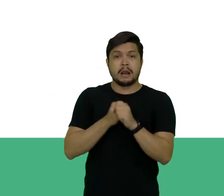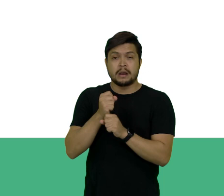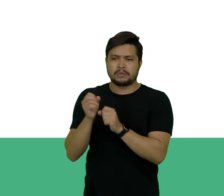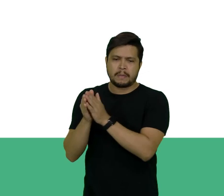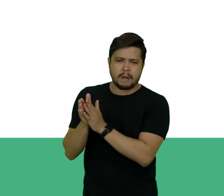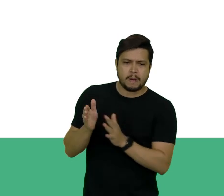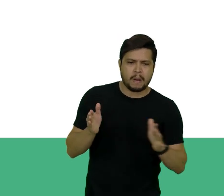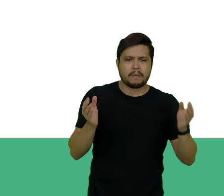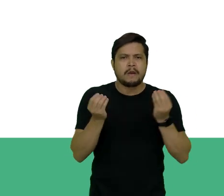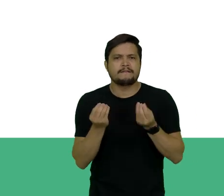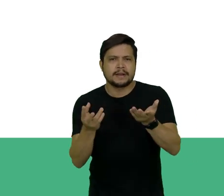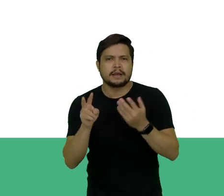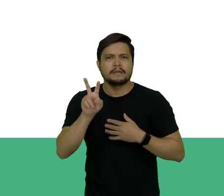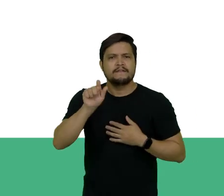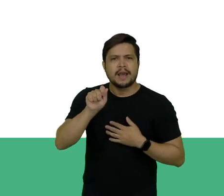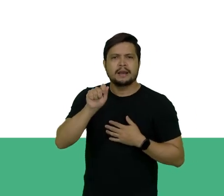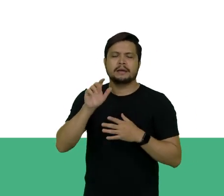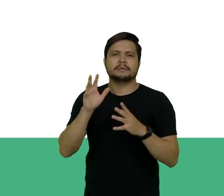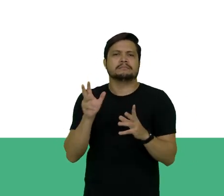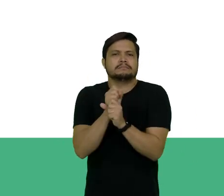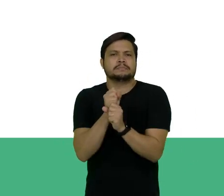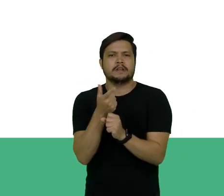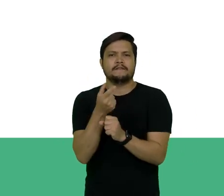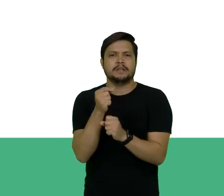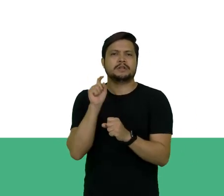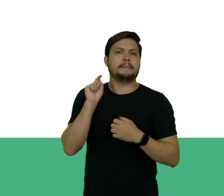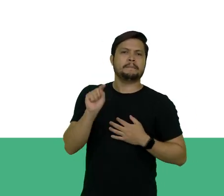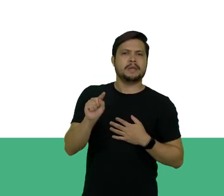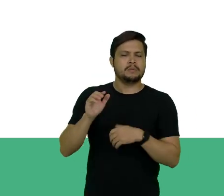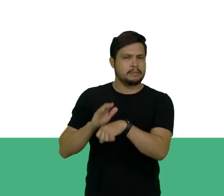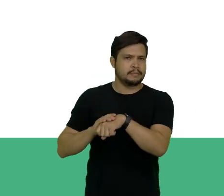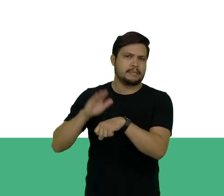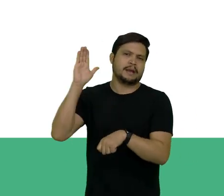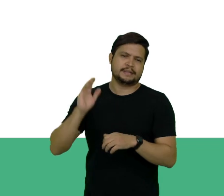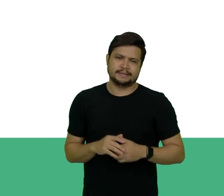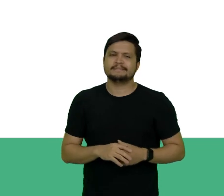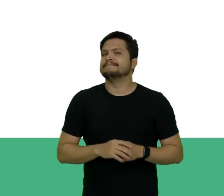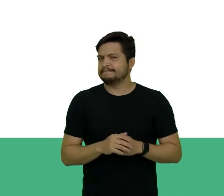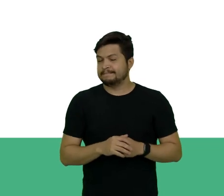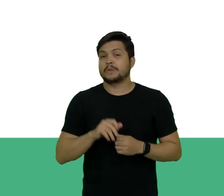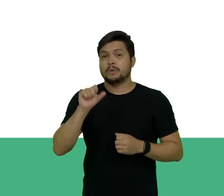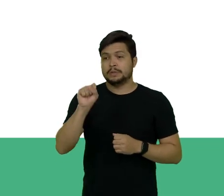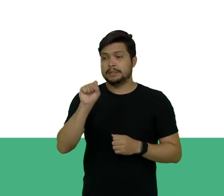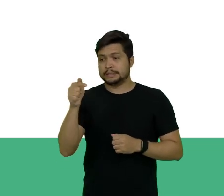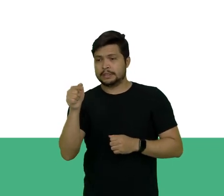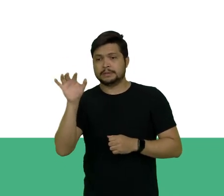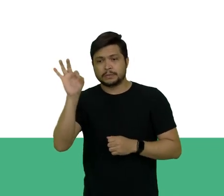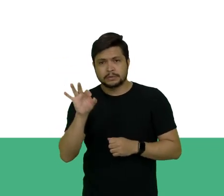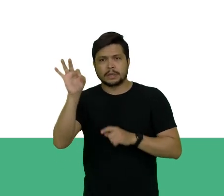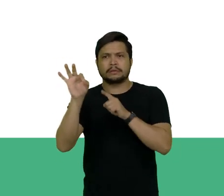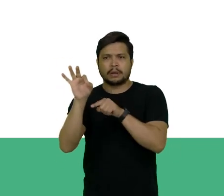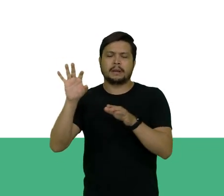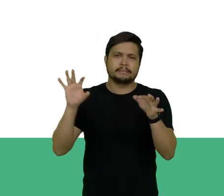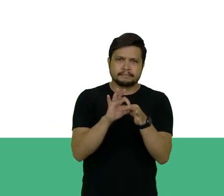quase 20 mil vagas. Gente, meu povo. 87% dessas vagas estão em instituições públicas como a